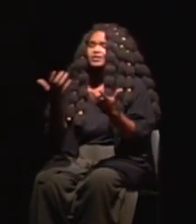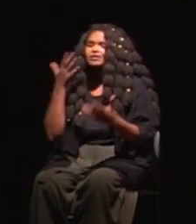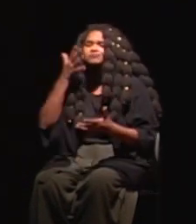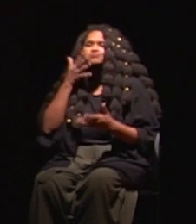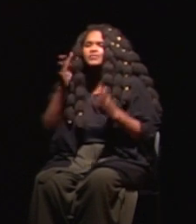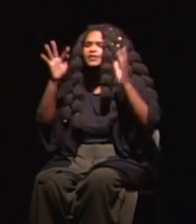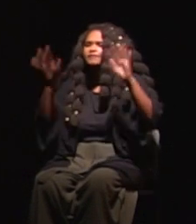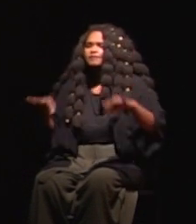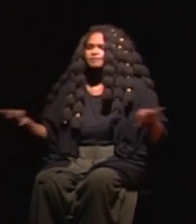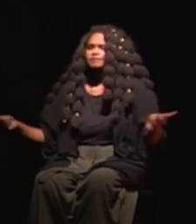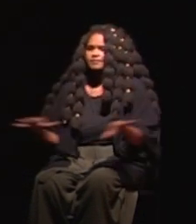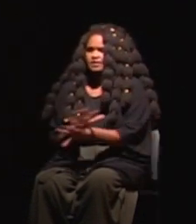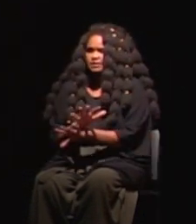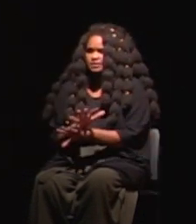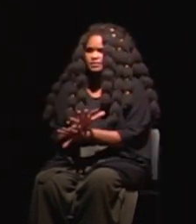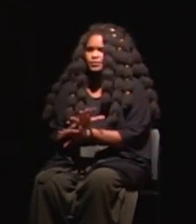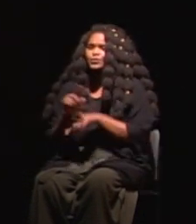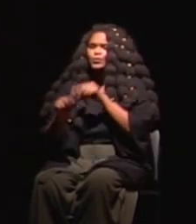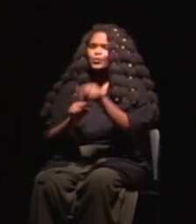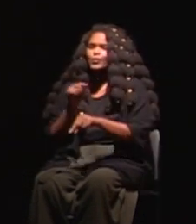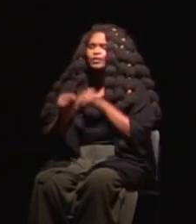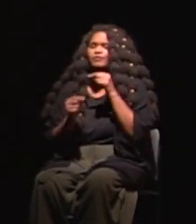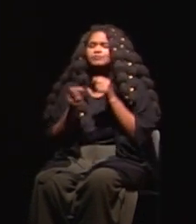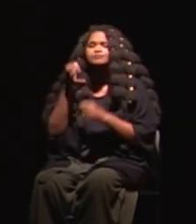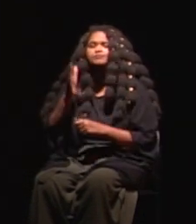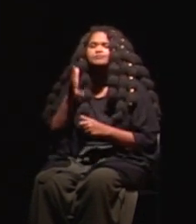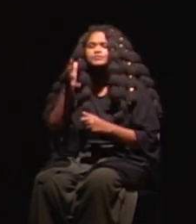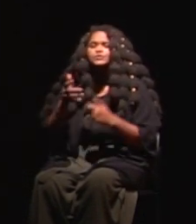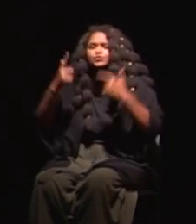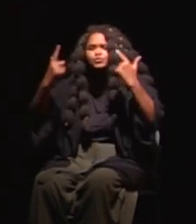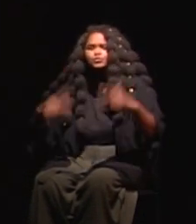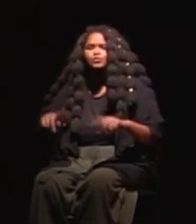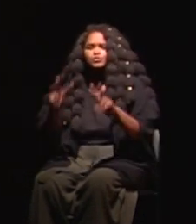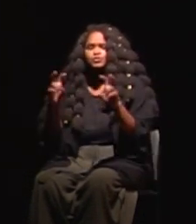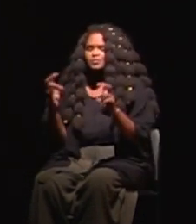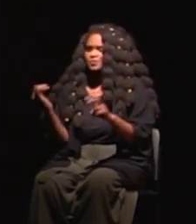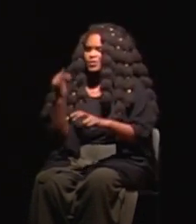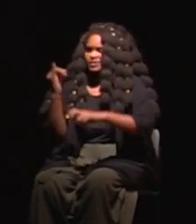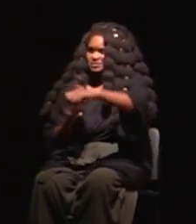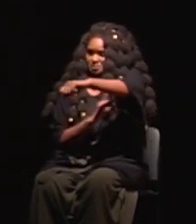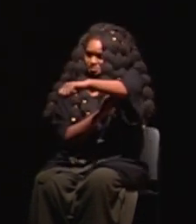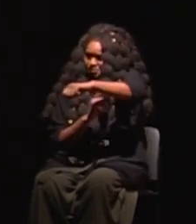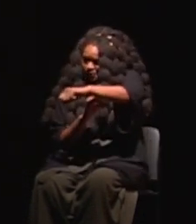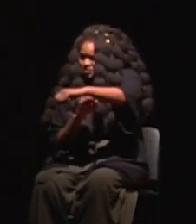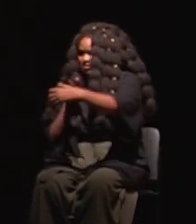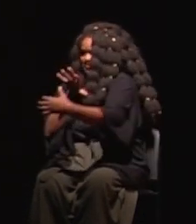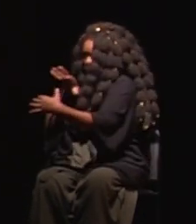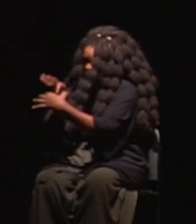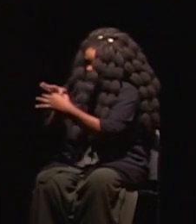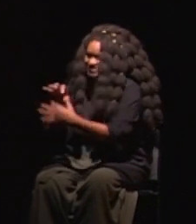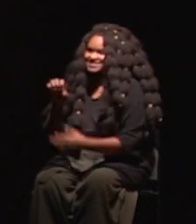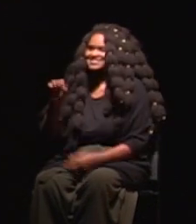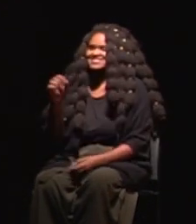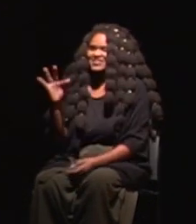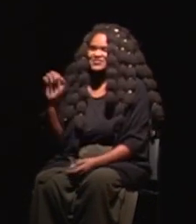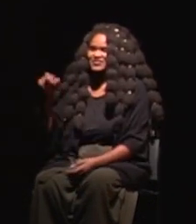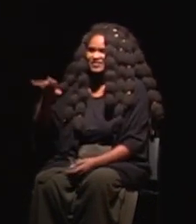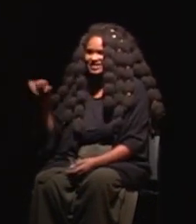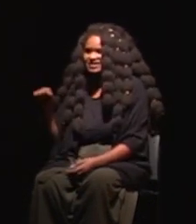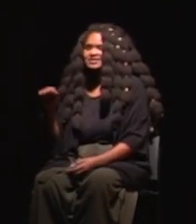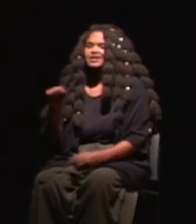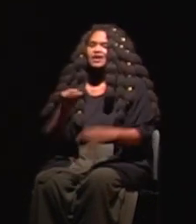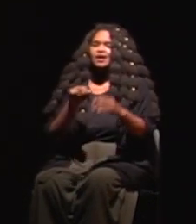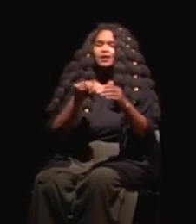depoimento, reforçando a importância das pontes e a ponte entre Stefânia e o